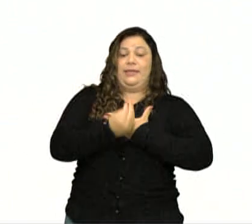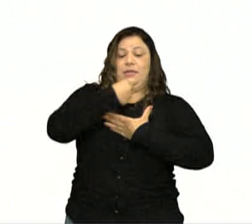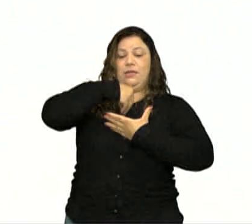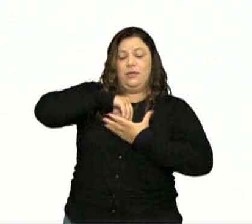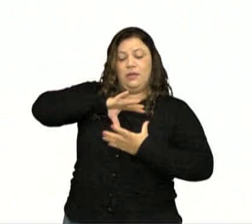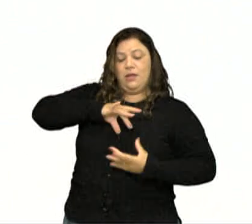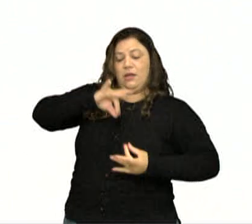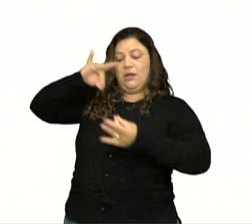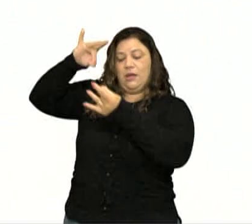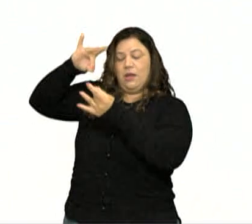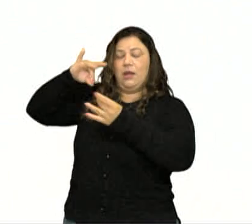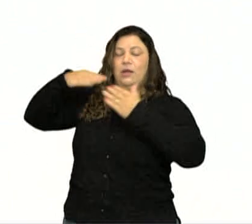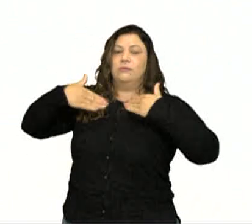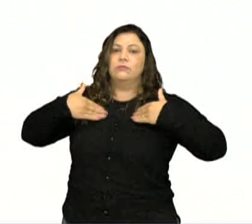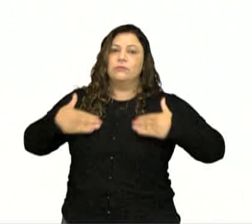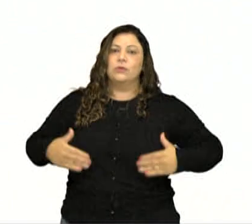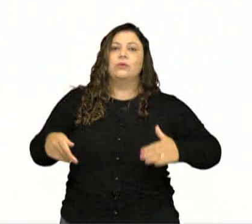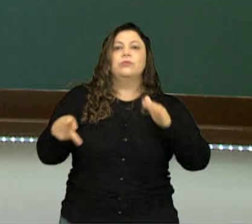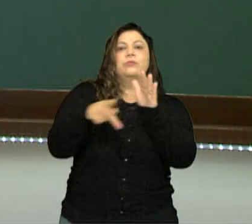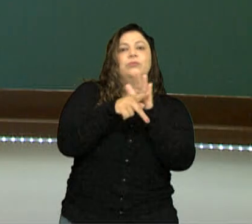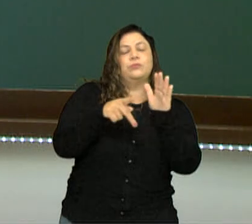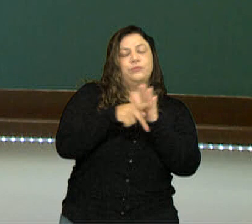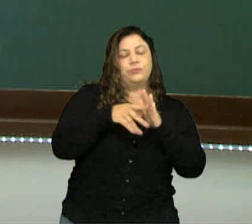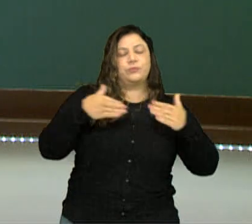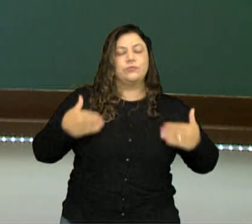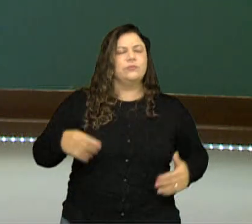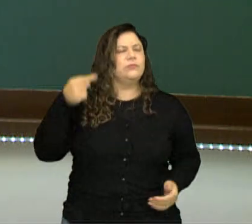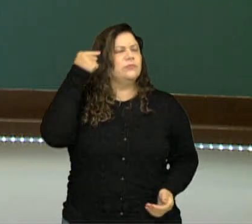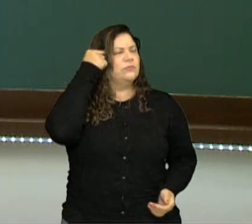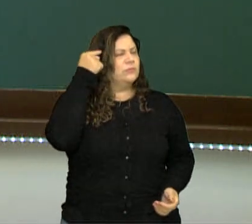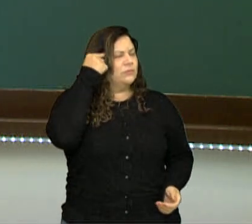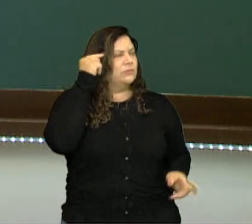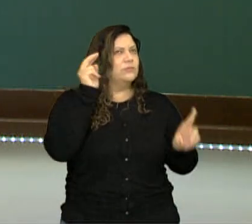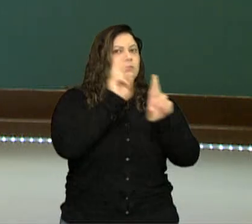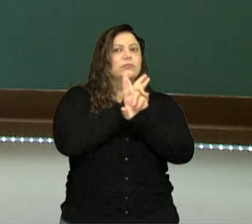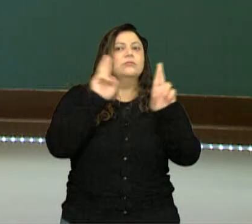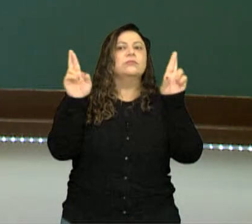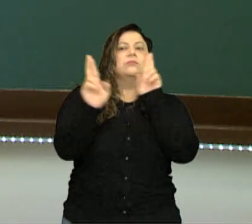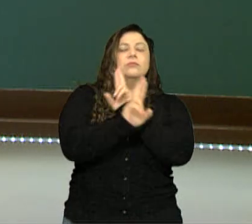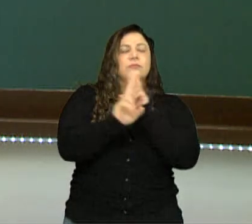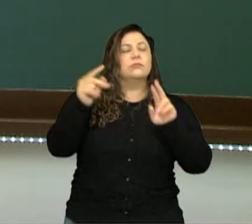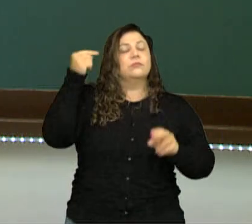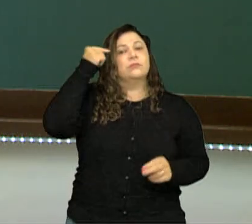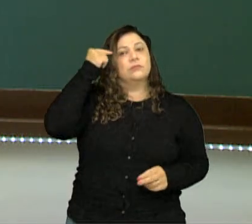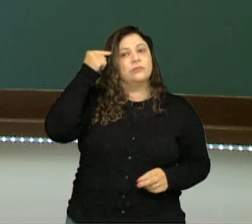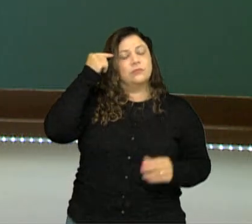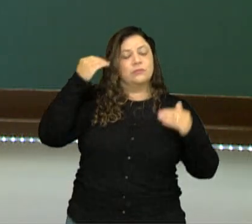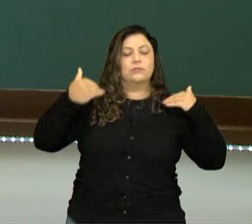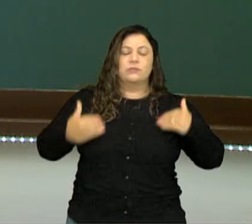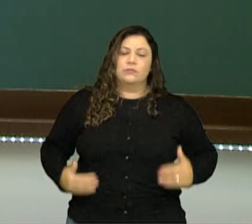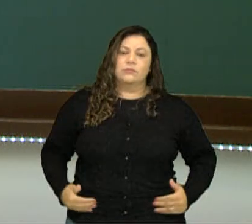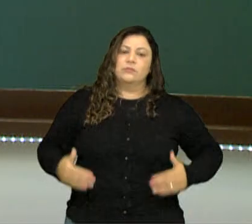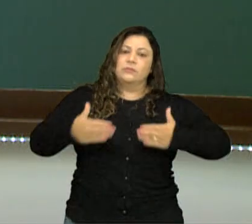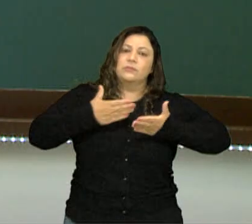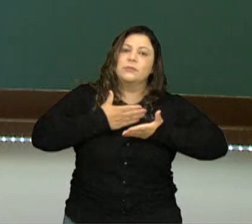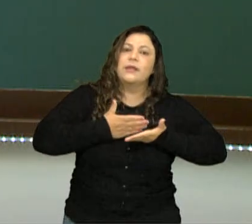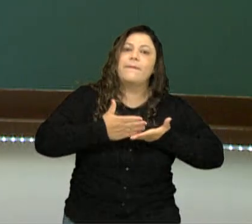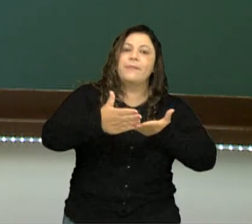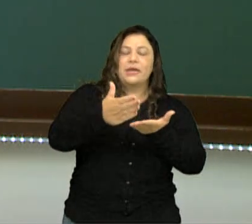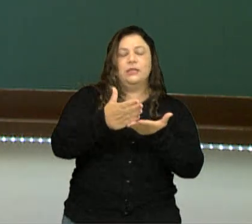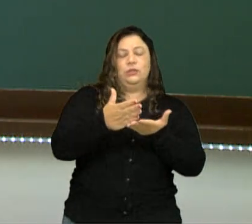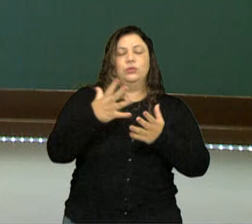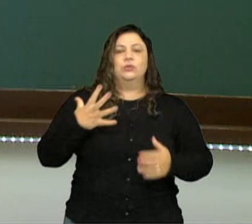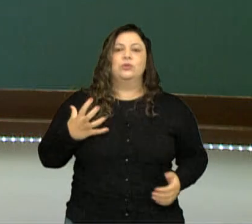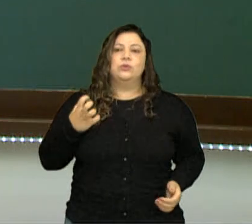do próprio corpo. Então, vamos pensar um pouco sobre a relação mente-corpo a partir do